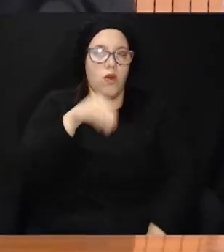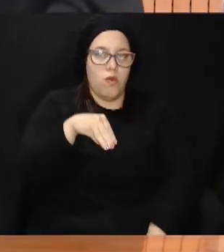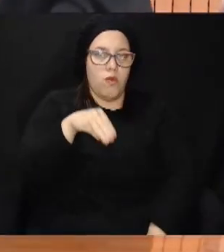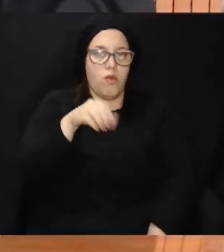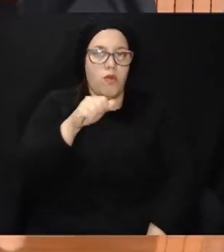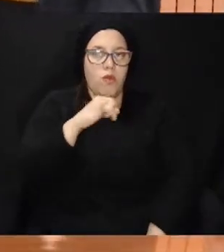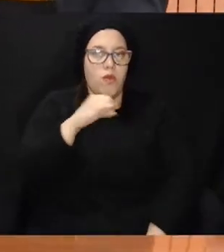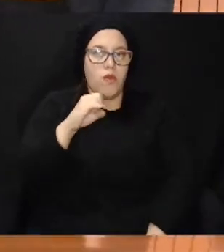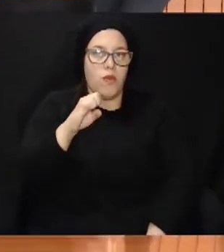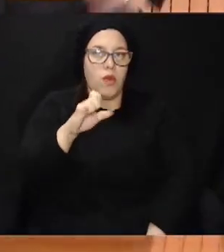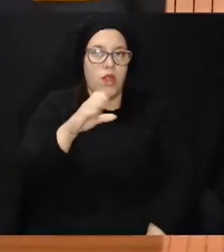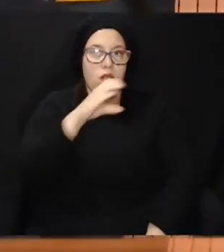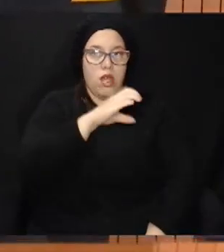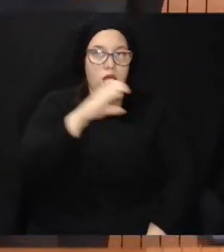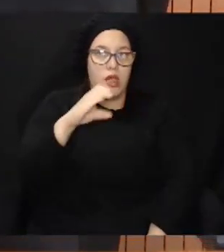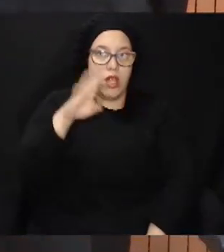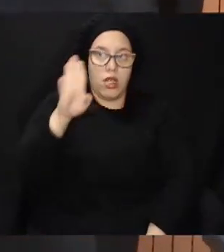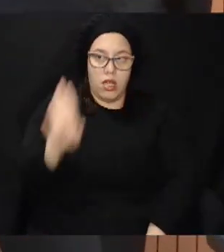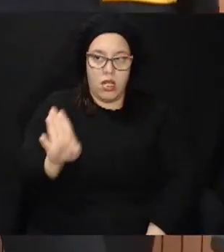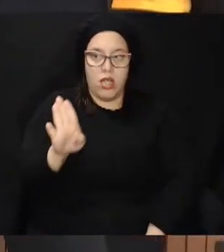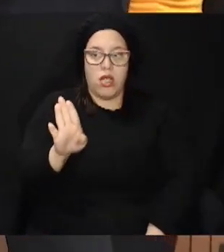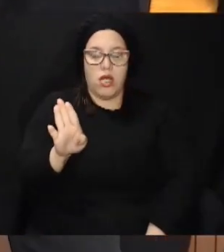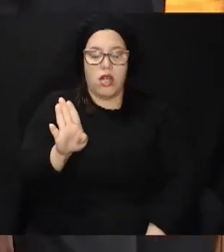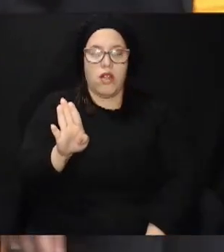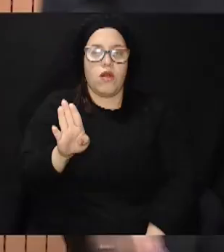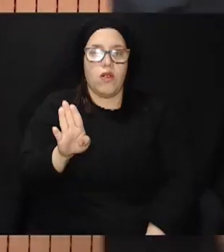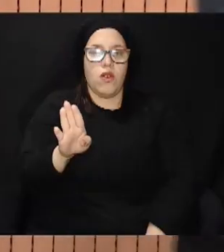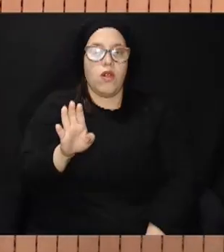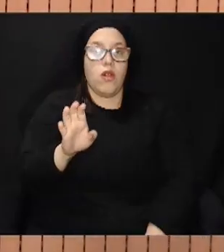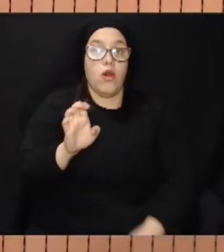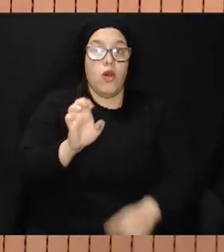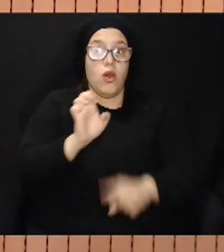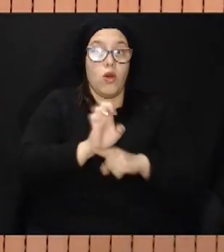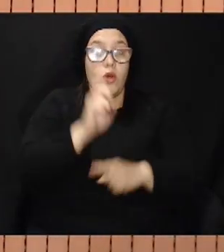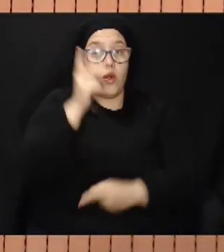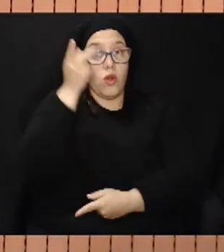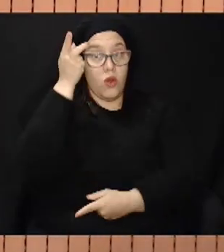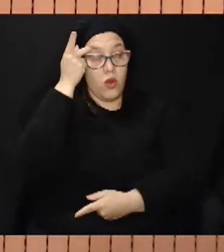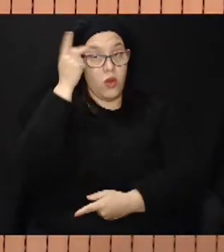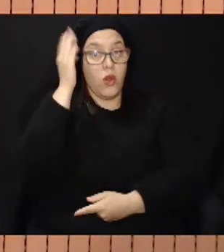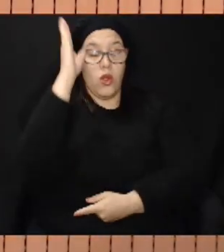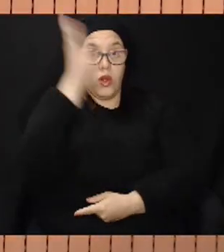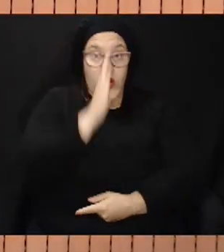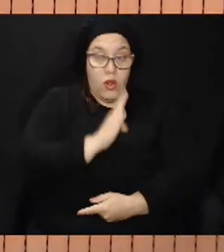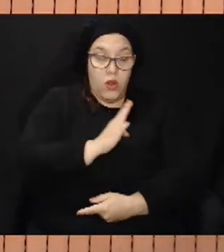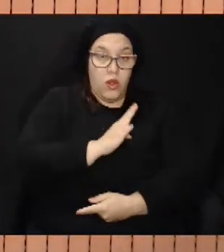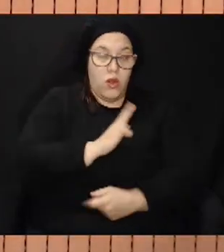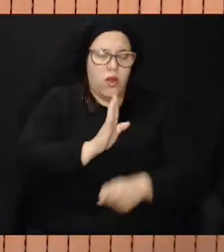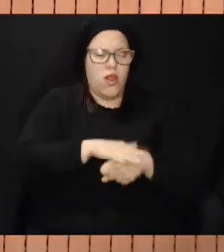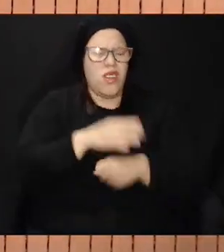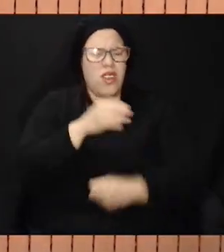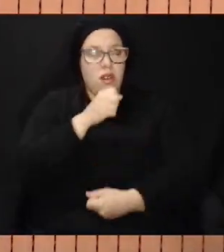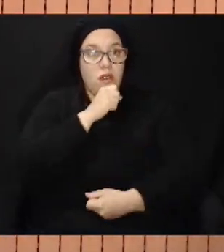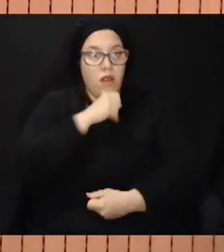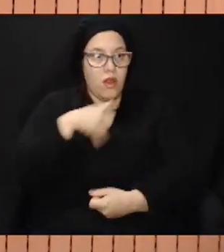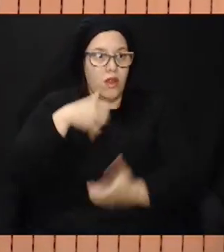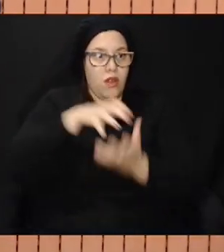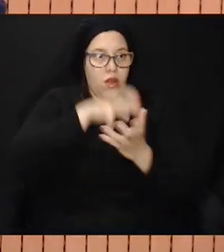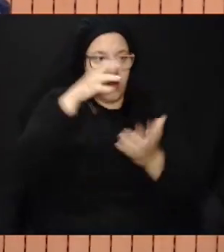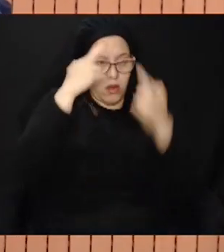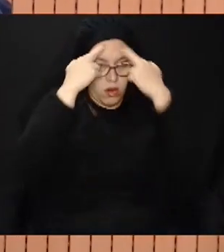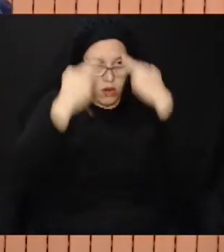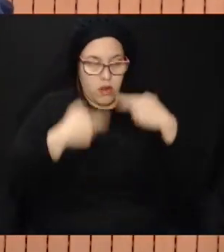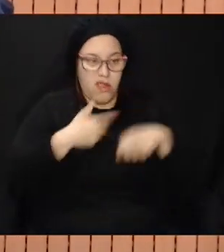cristã na região metropolitana, no estado de São Paulo e no Brasil, um dos mais velhos e mais respeitadas